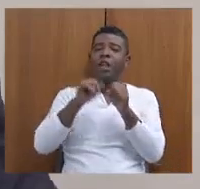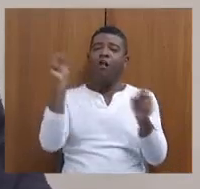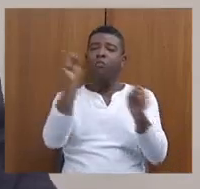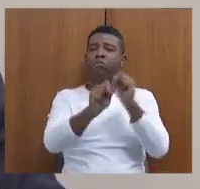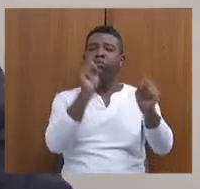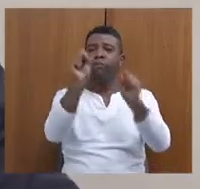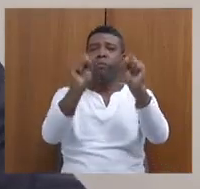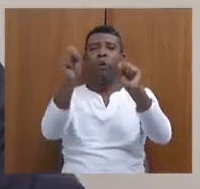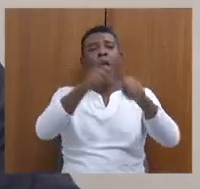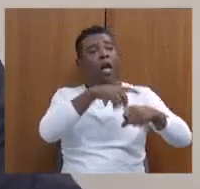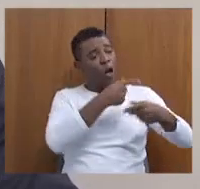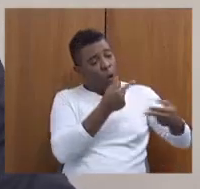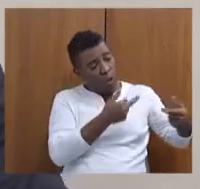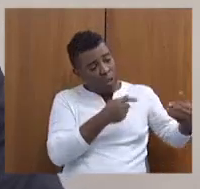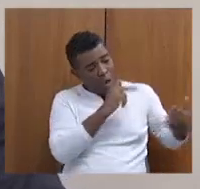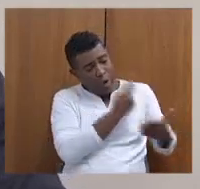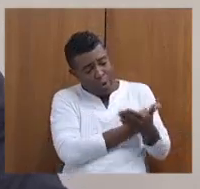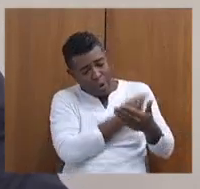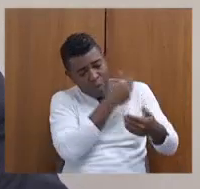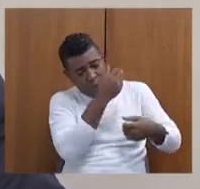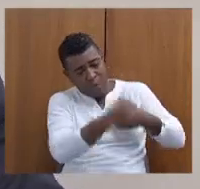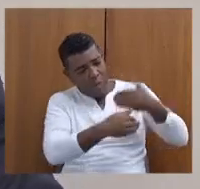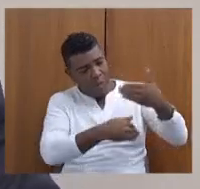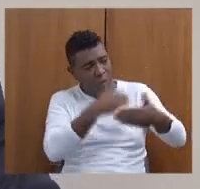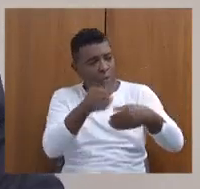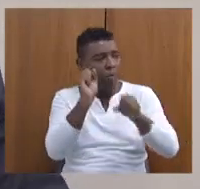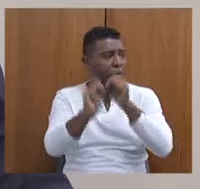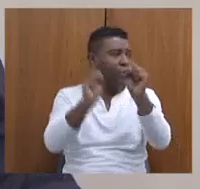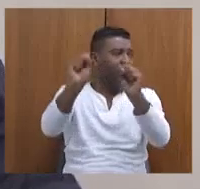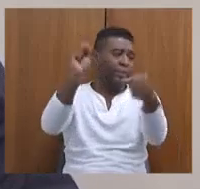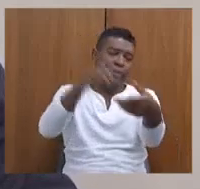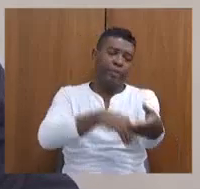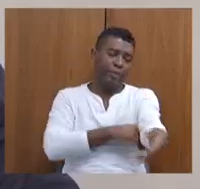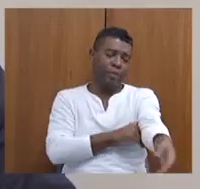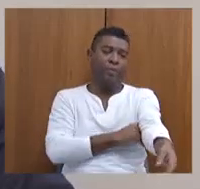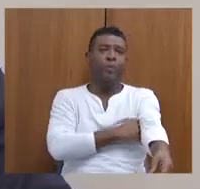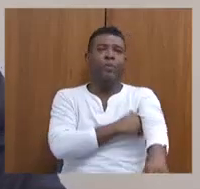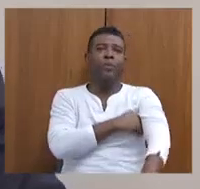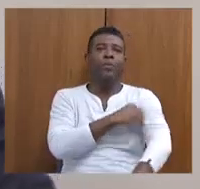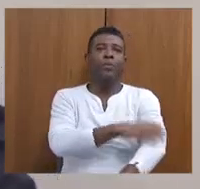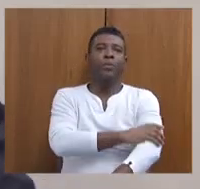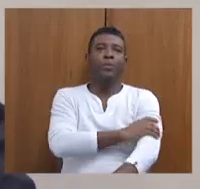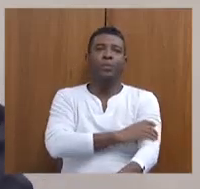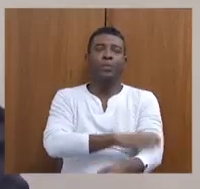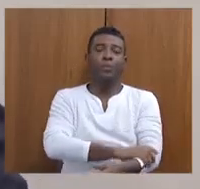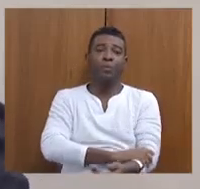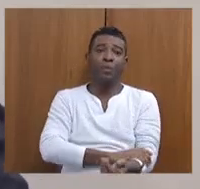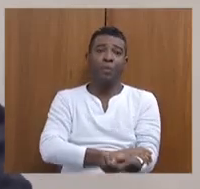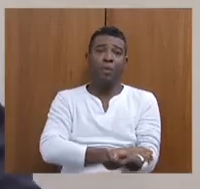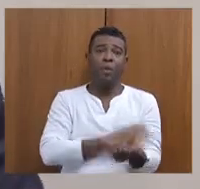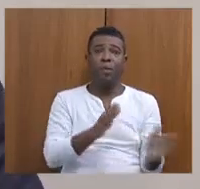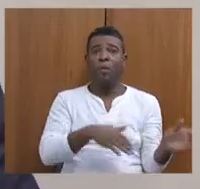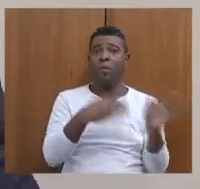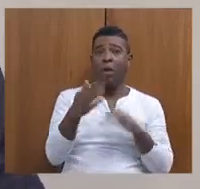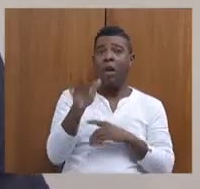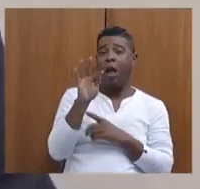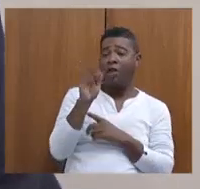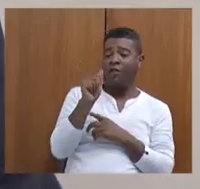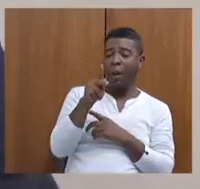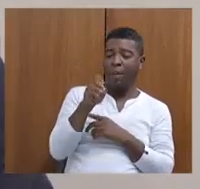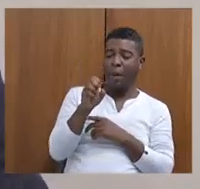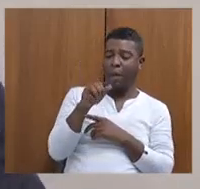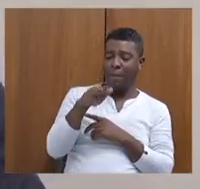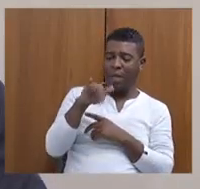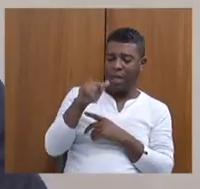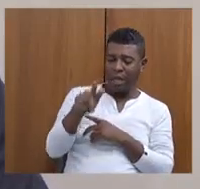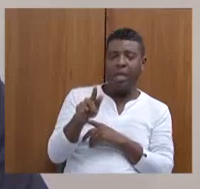é acontecendo é com relação a fapemig também concordo E aí a gente tem mais um ponto de convergência